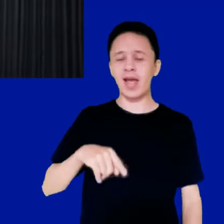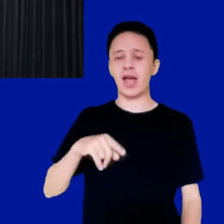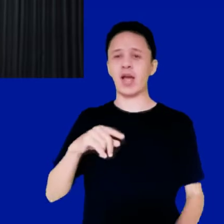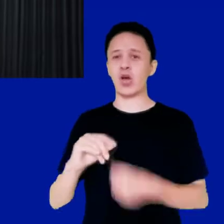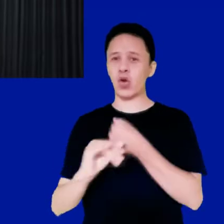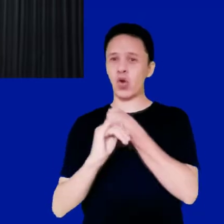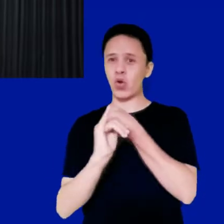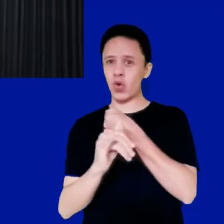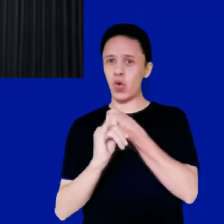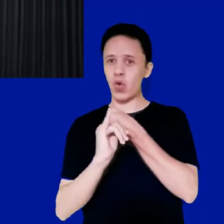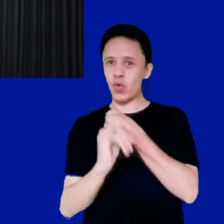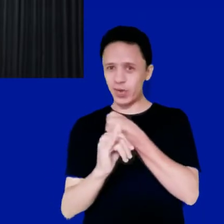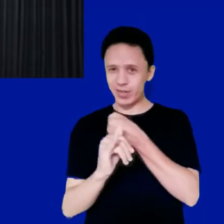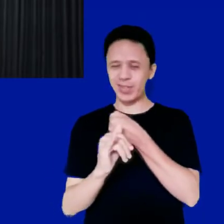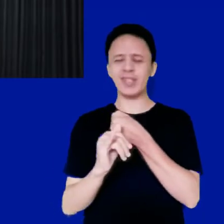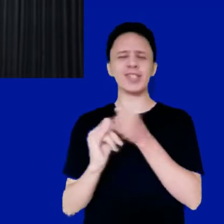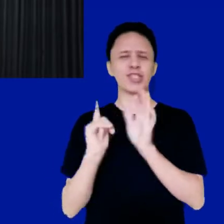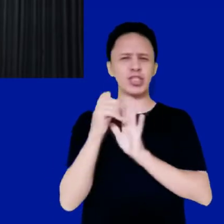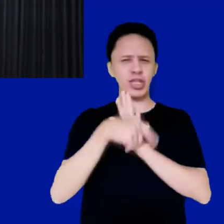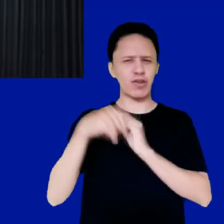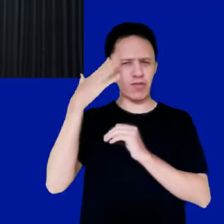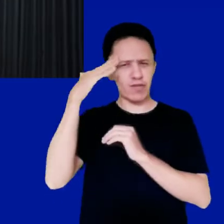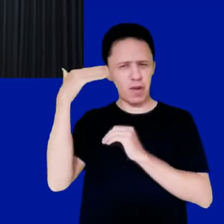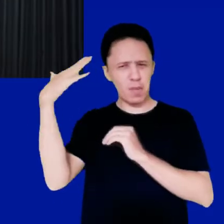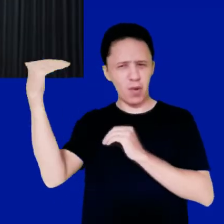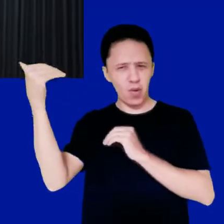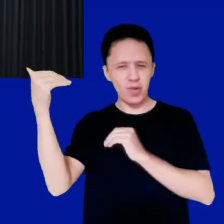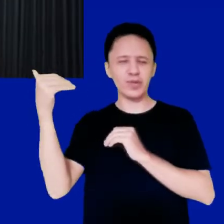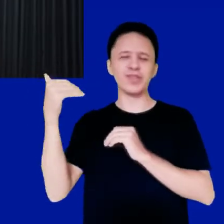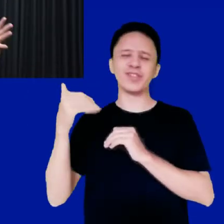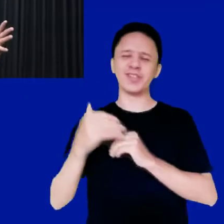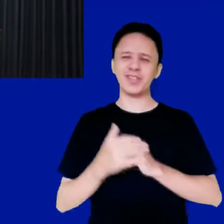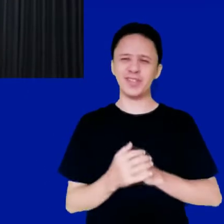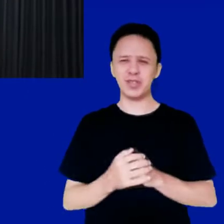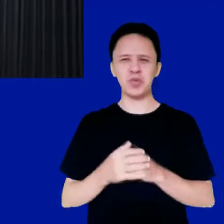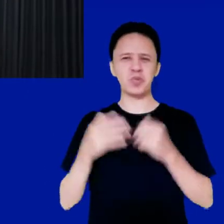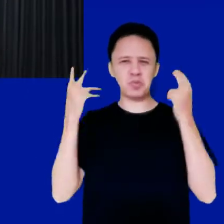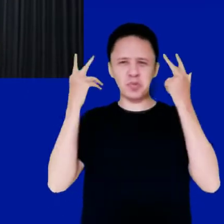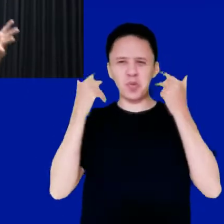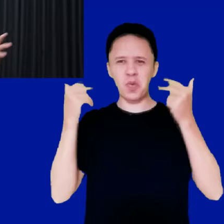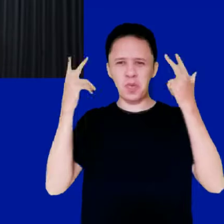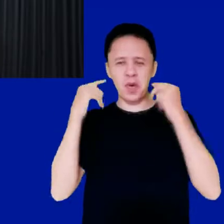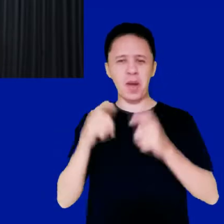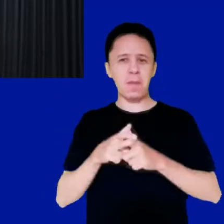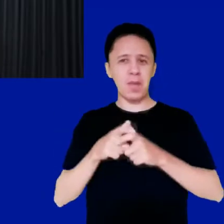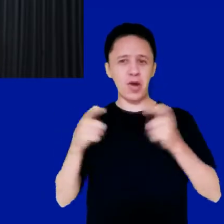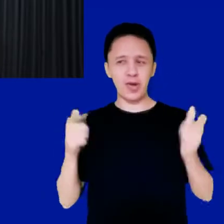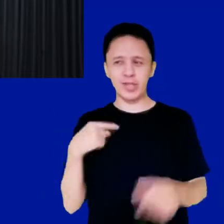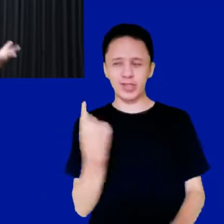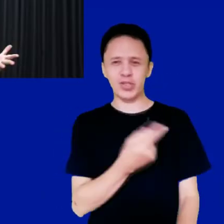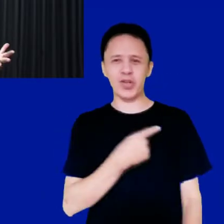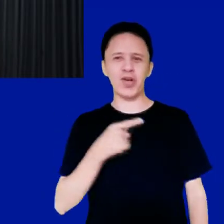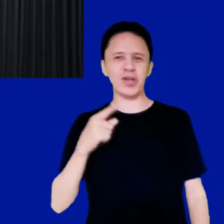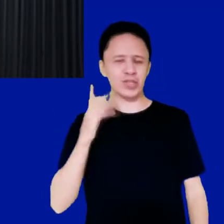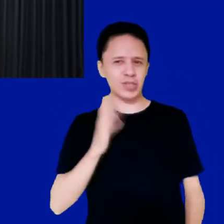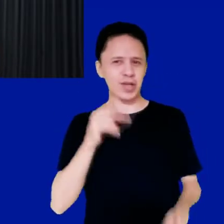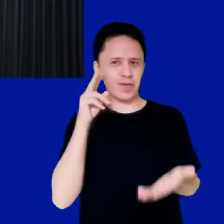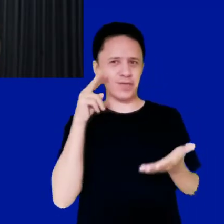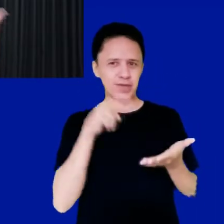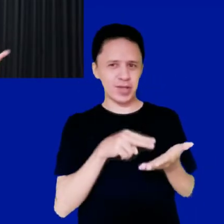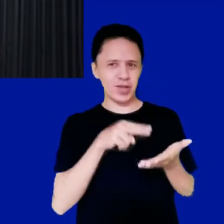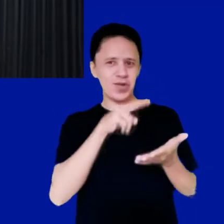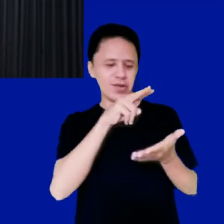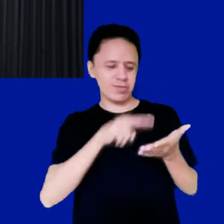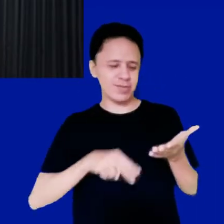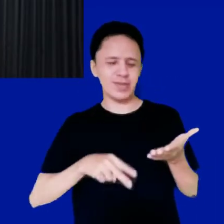meus prediletos, que é a crônica. Esse gênero super famoso, super popular, muito comum, a maioria de